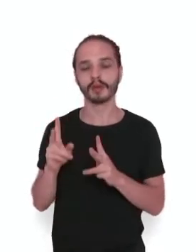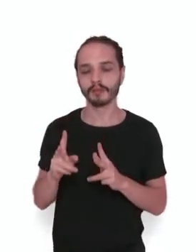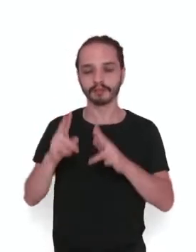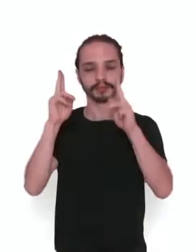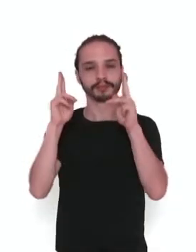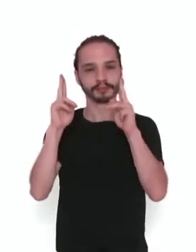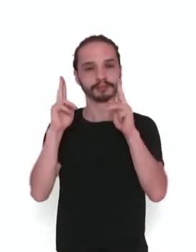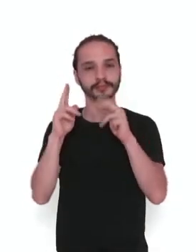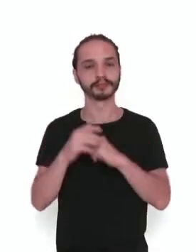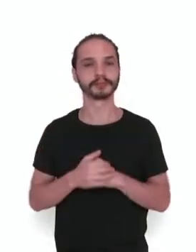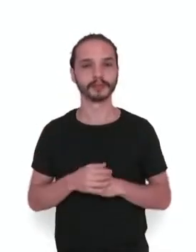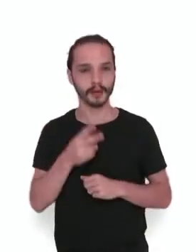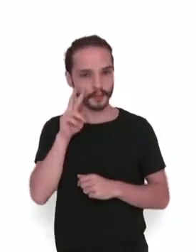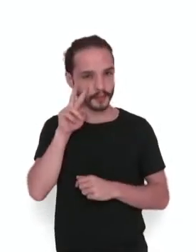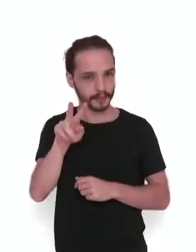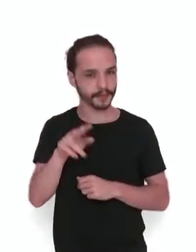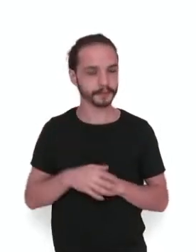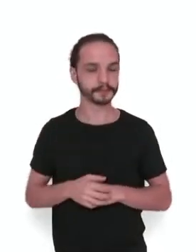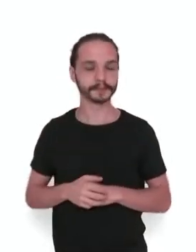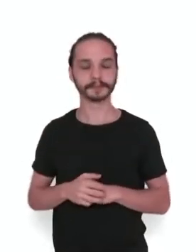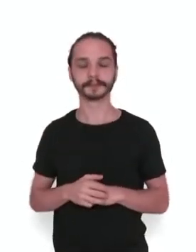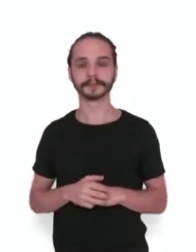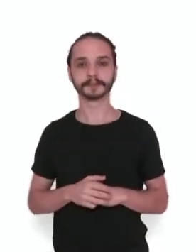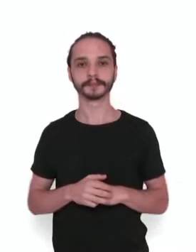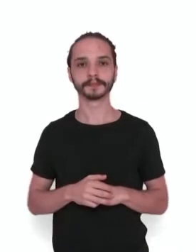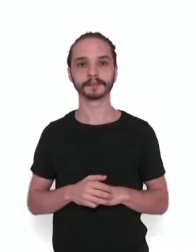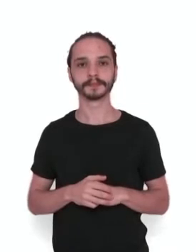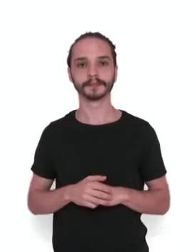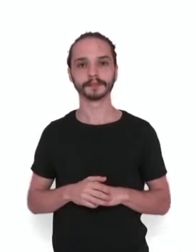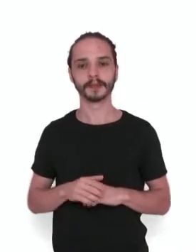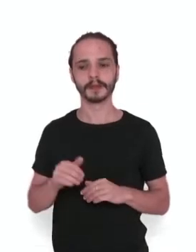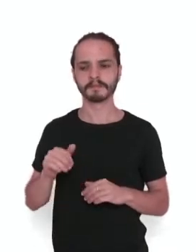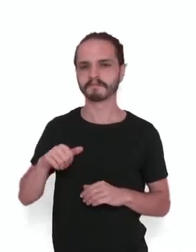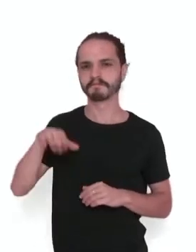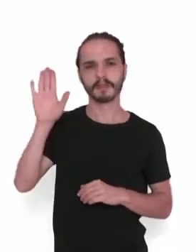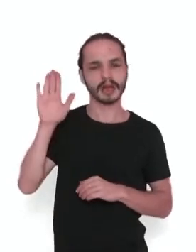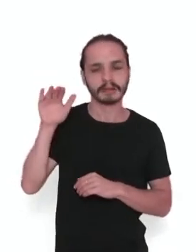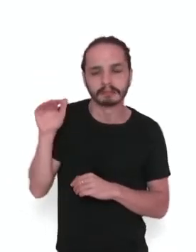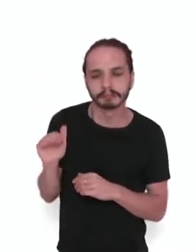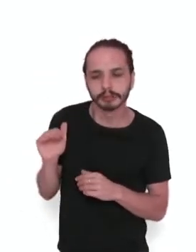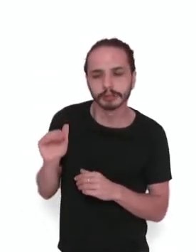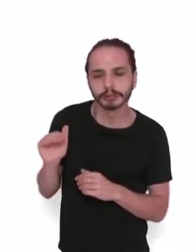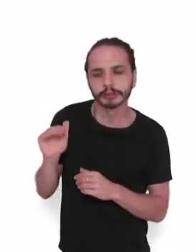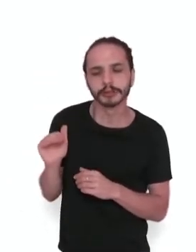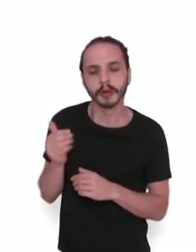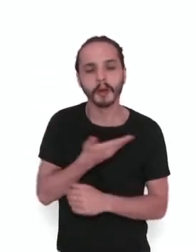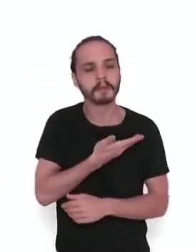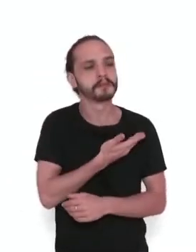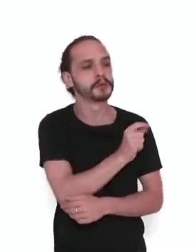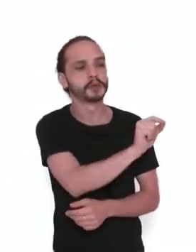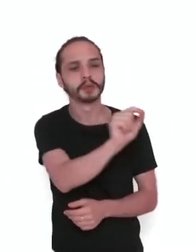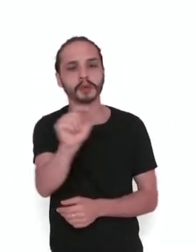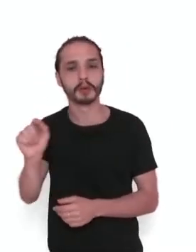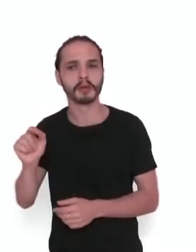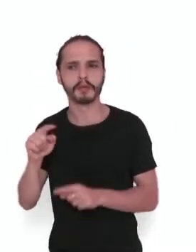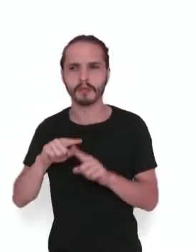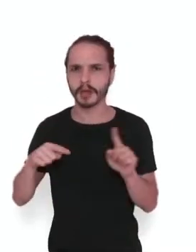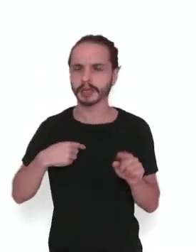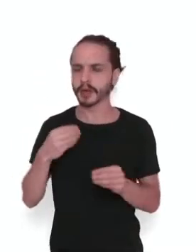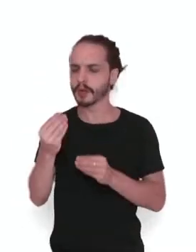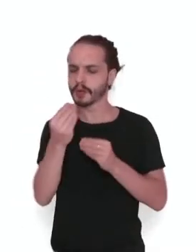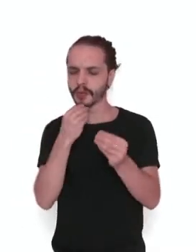fragmento. Vamos ler. Era o mais baixo dos meus amigos, mas estava comendo tanto que um